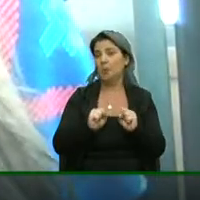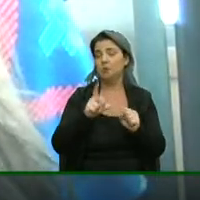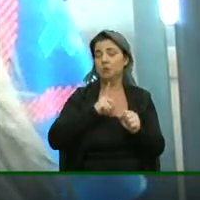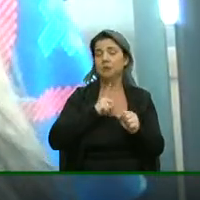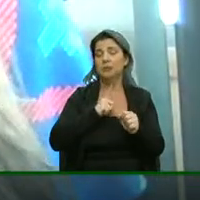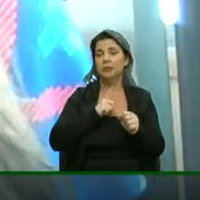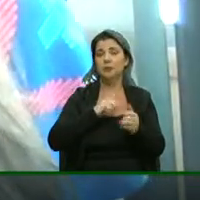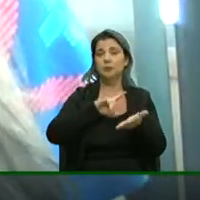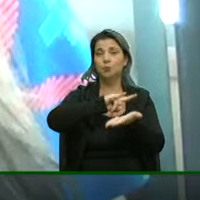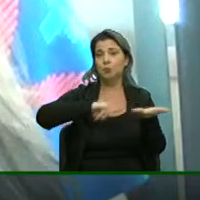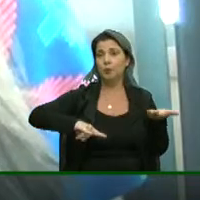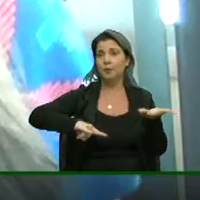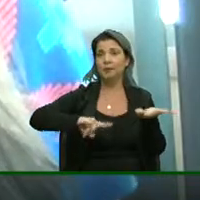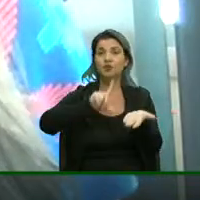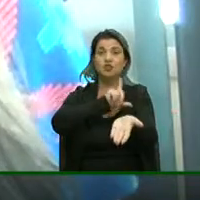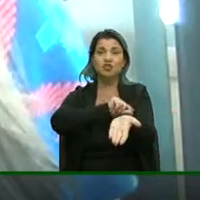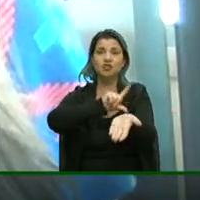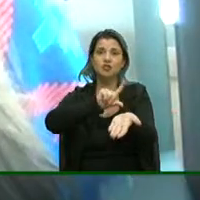aparelho celular.